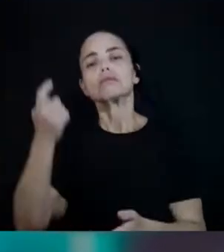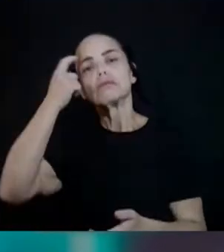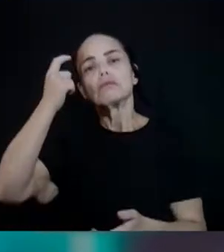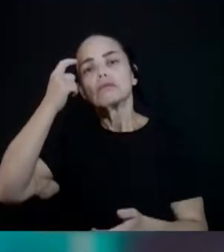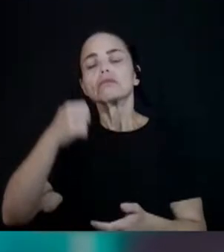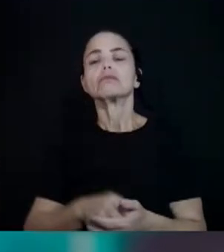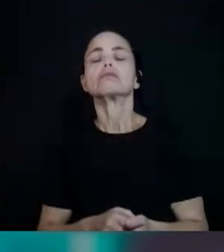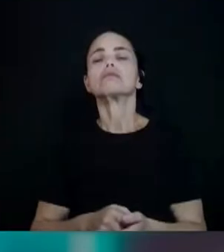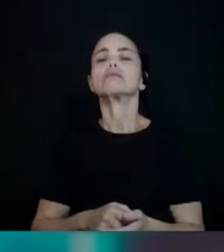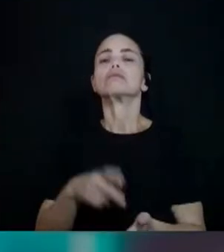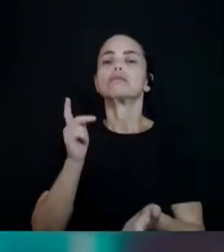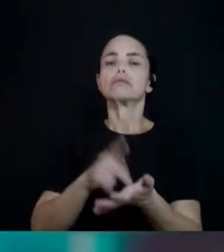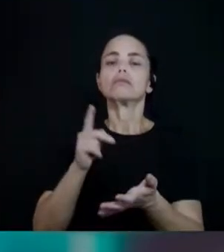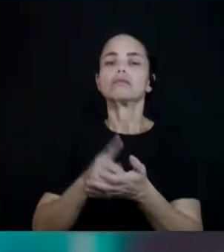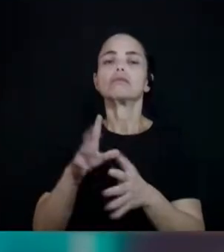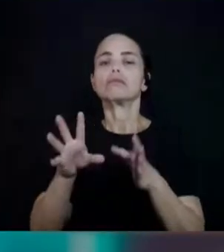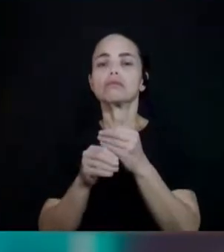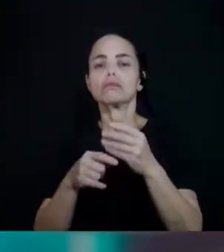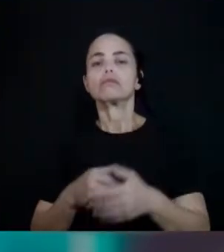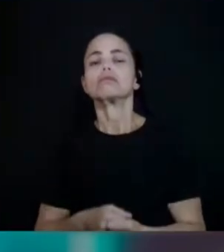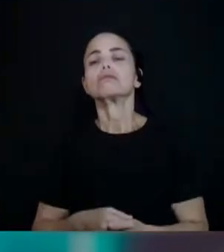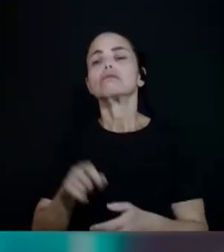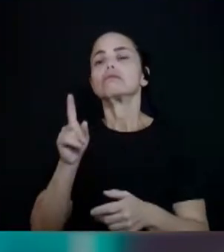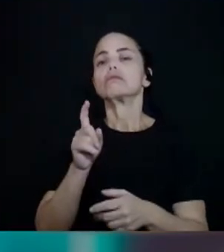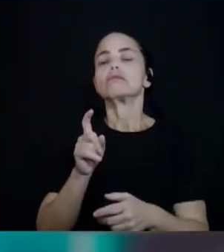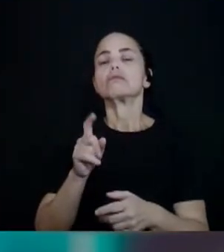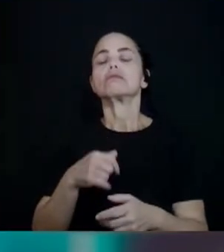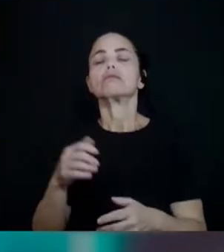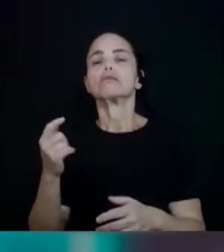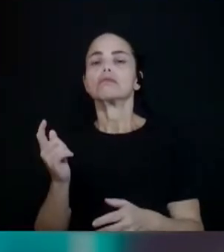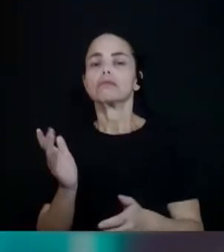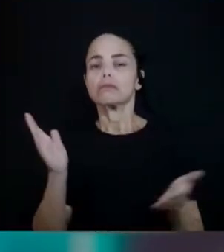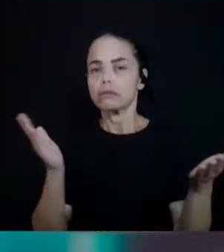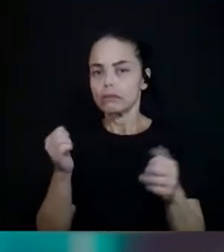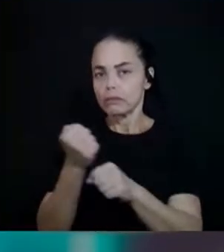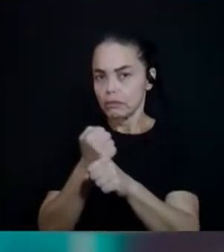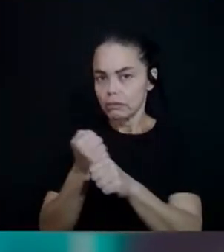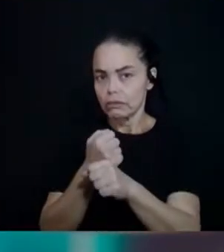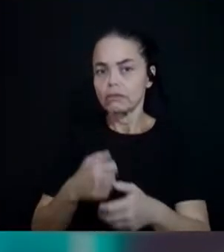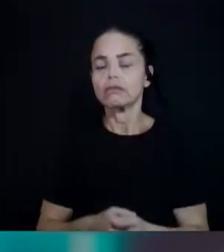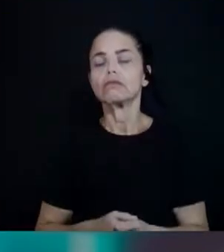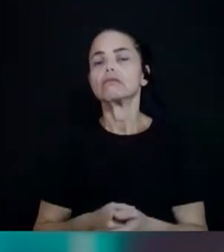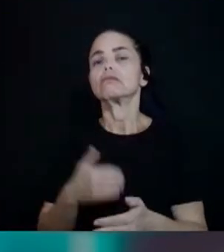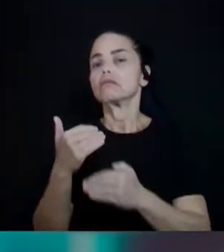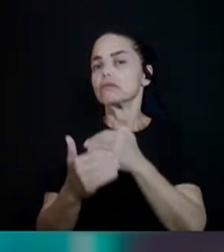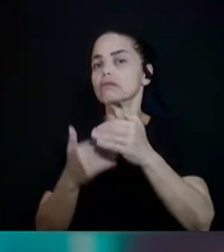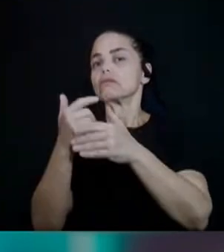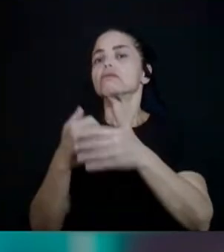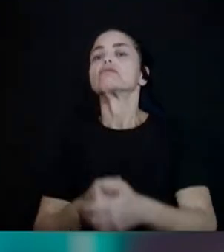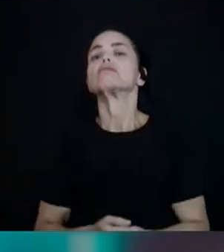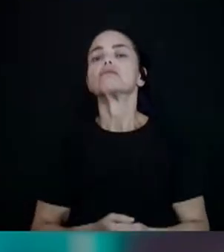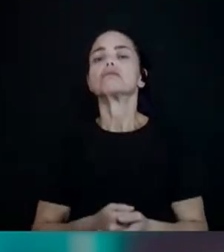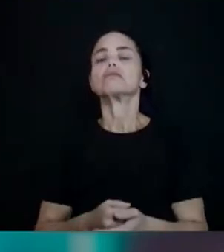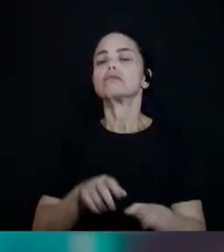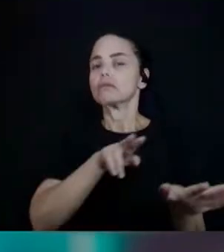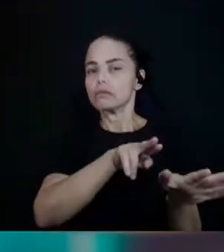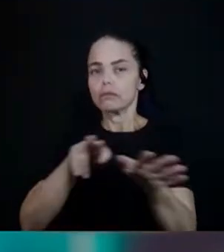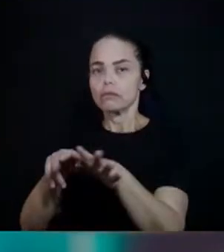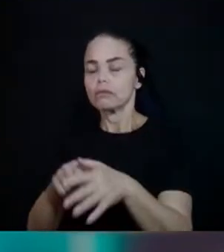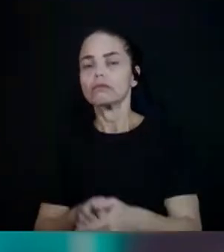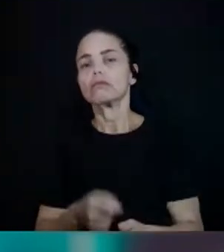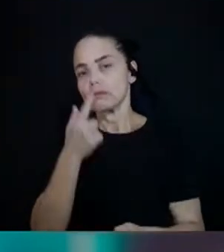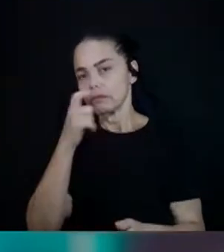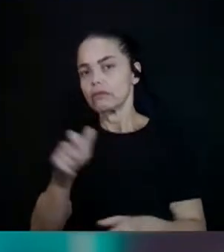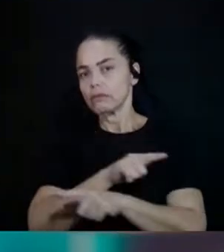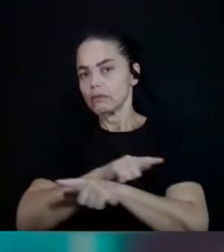a gente já implementou, foi um sucesso esse ano, e já estamos caminhando para, na Semana Lixo Zero da Unicamp, que